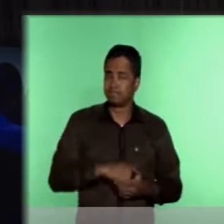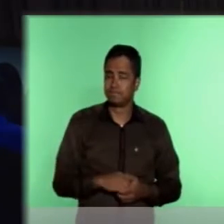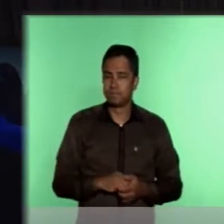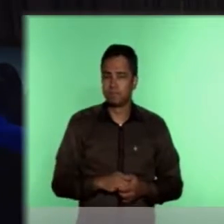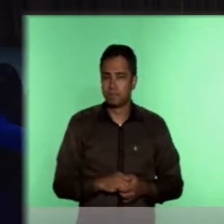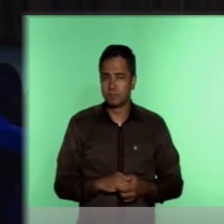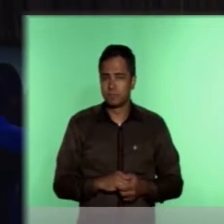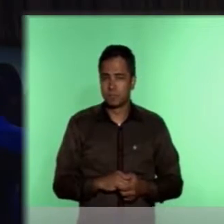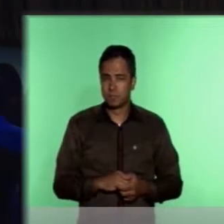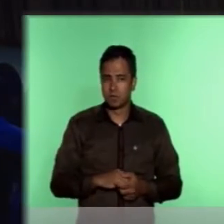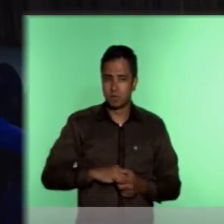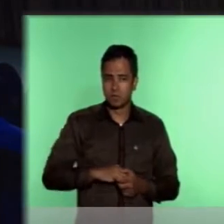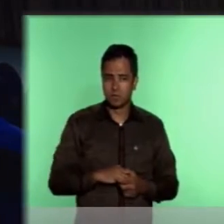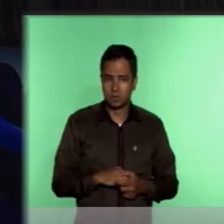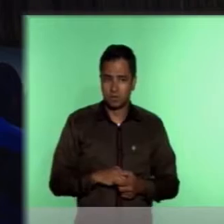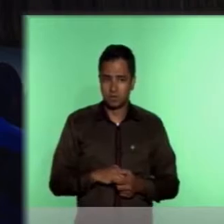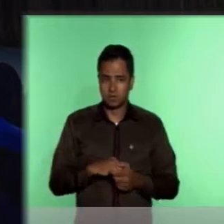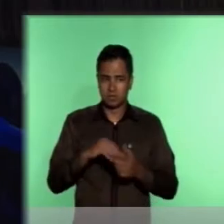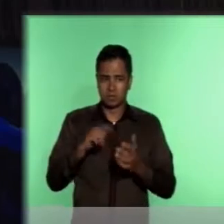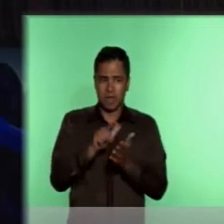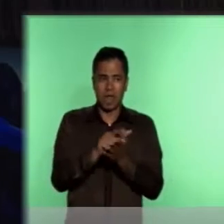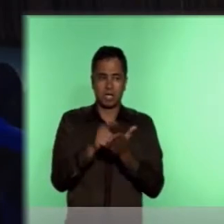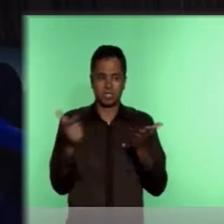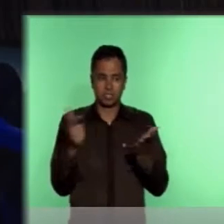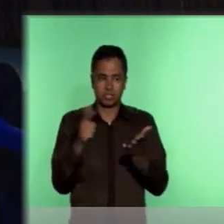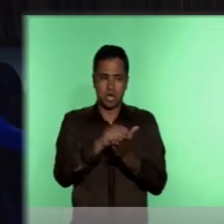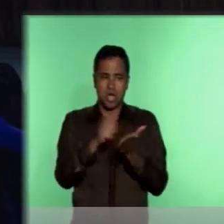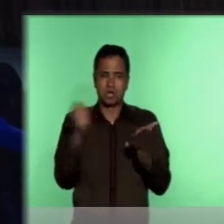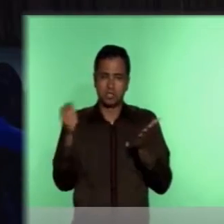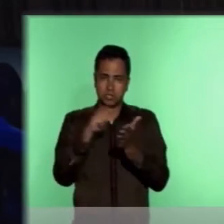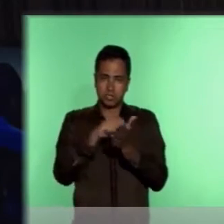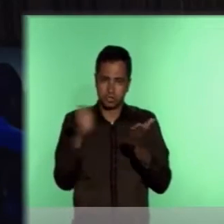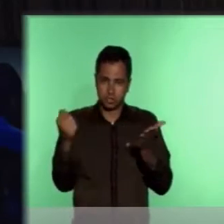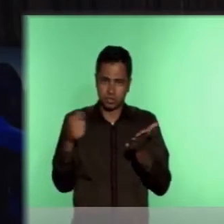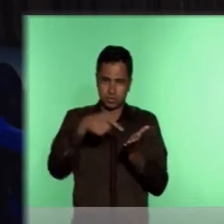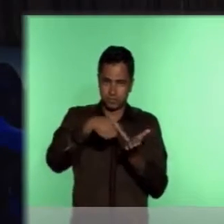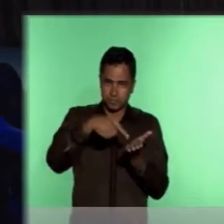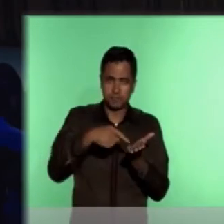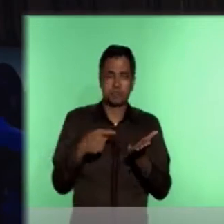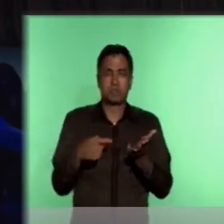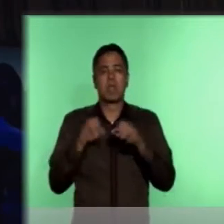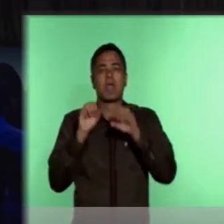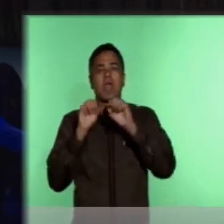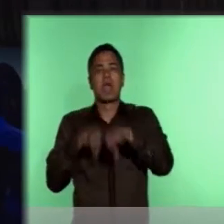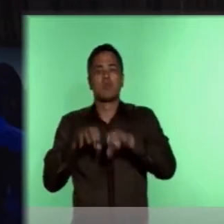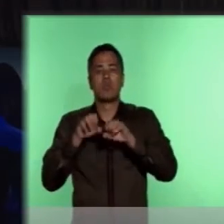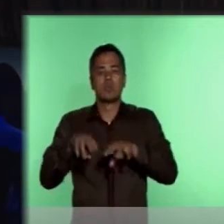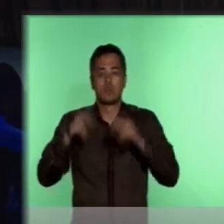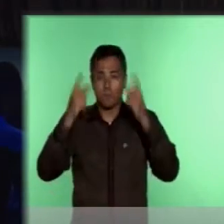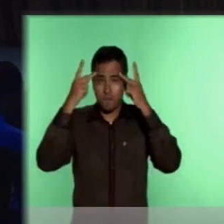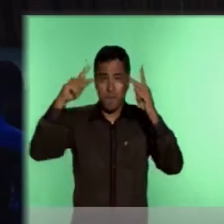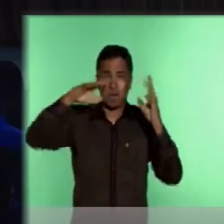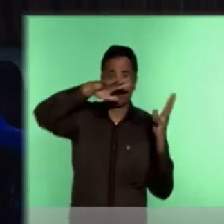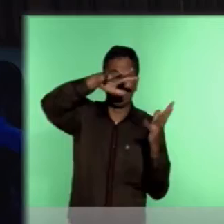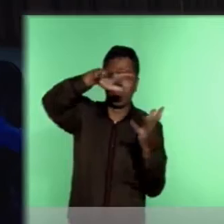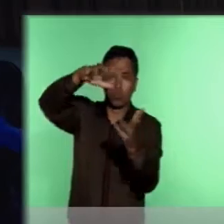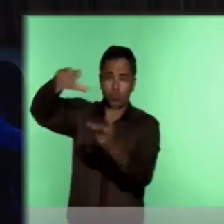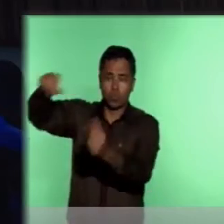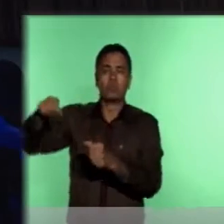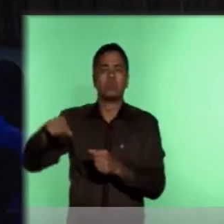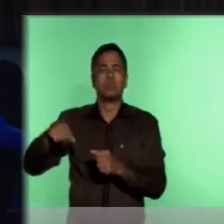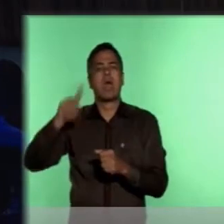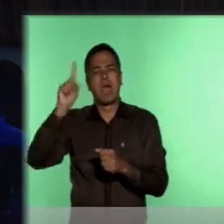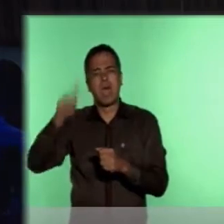essa agenda da educação para todos, ela integrou os objetivos do milênio, que vocês devem conhecer, que são os objetivos de desenvolvimento do